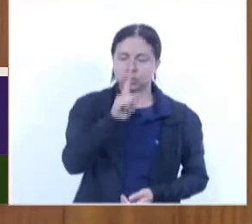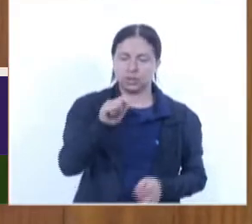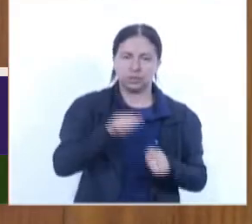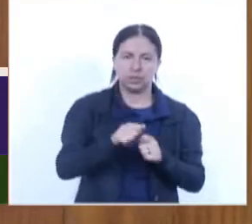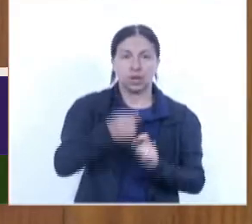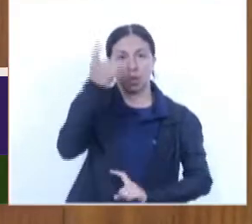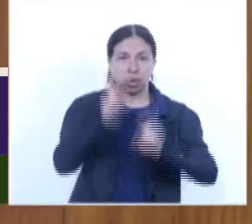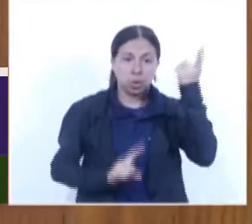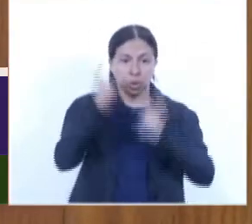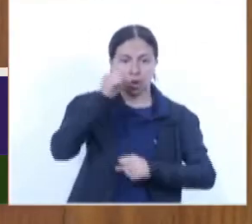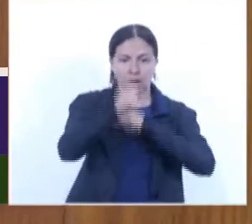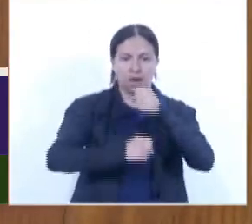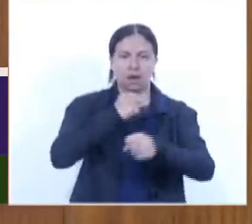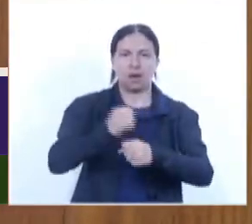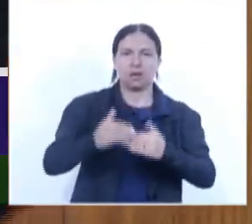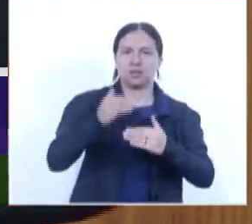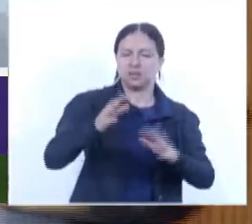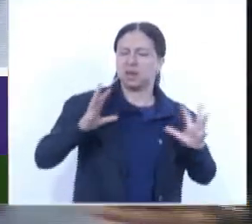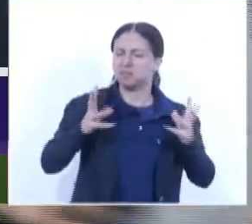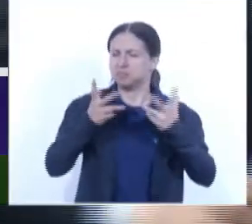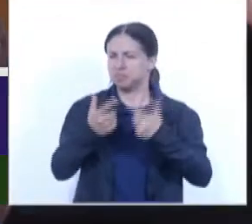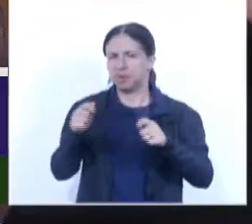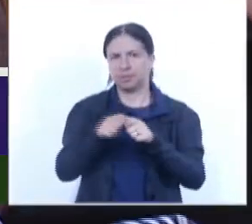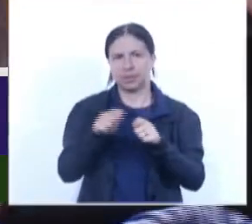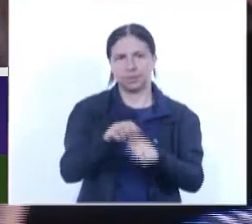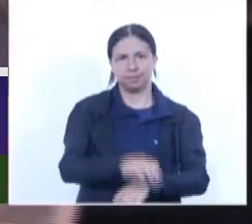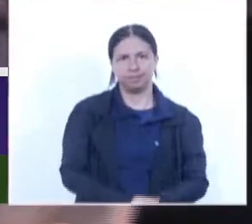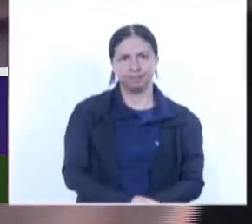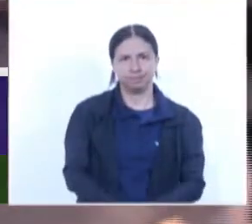carnaval ano que vem na Avenida obrigado senhor presidente